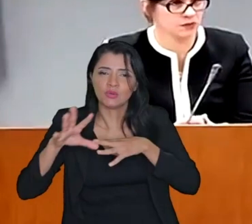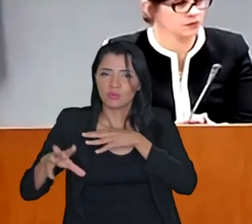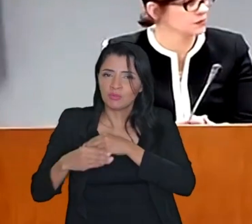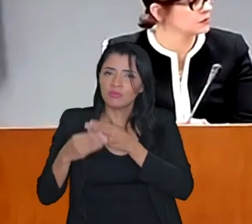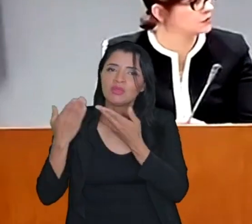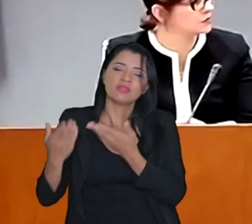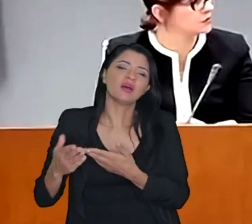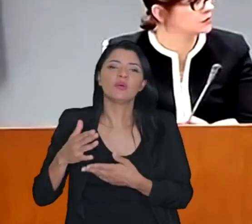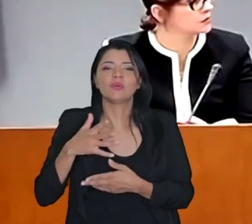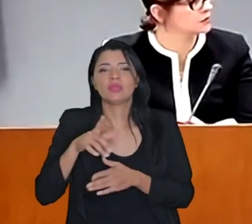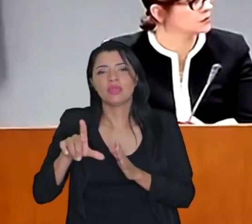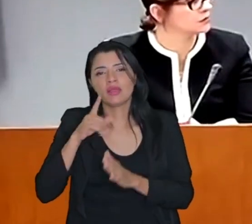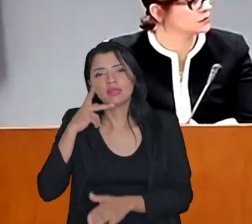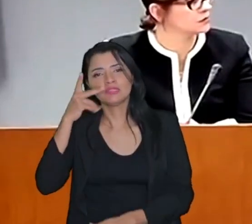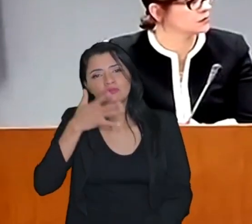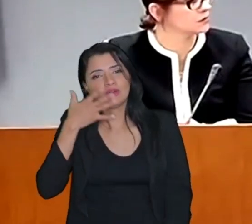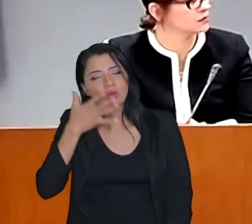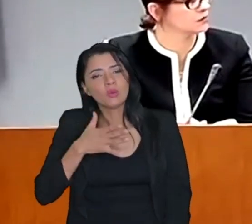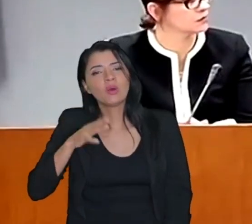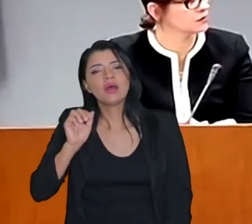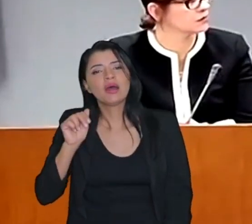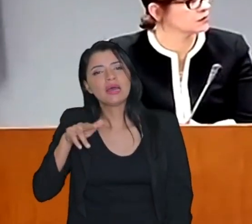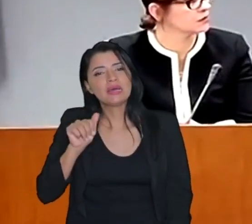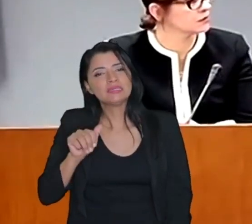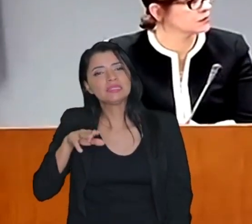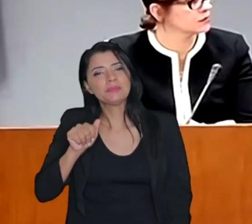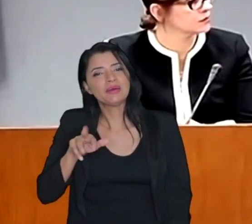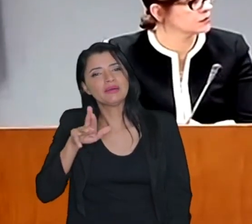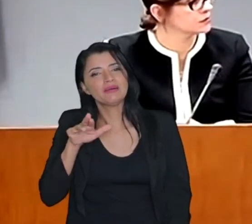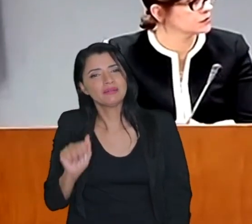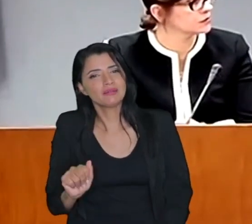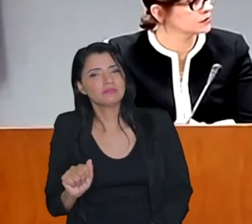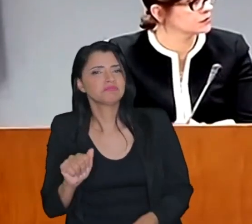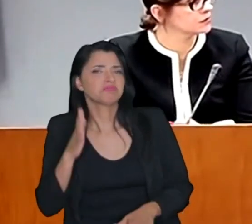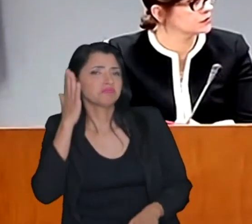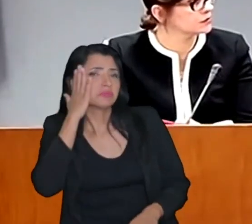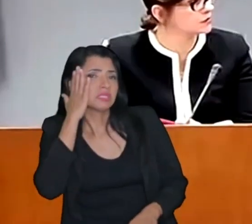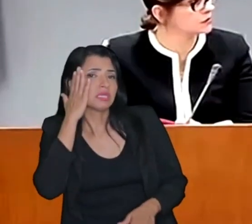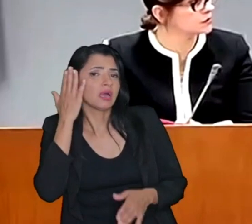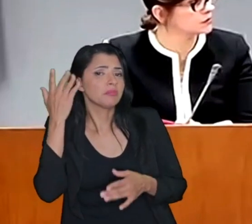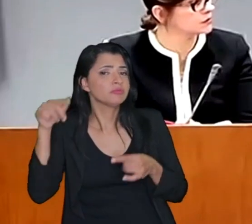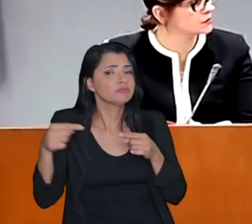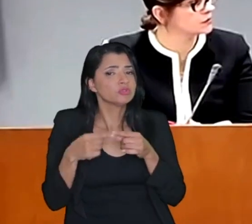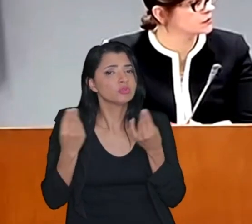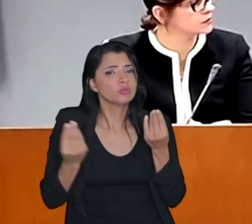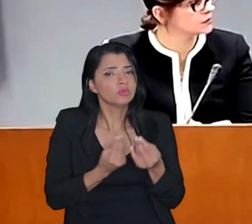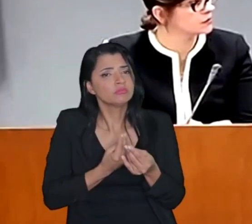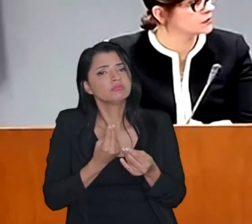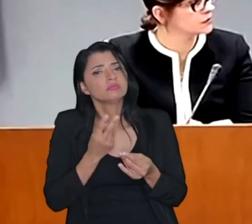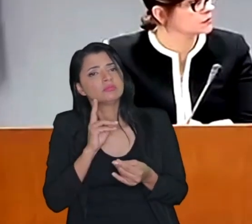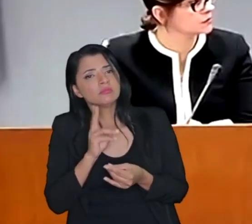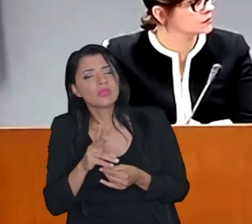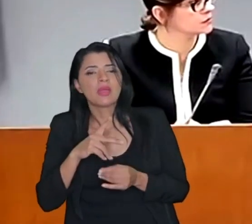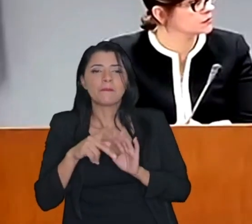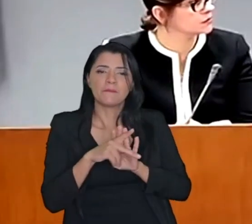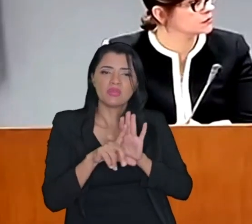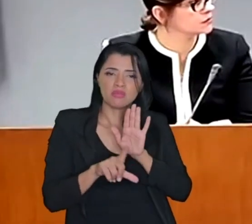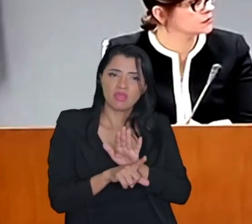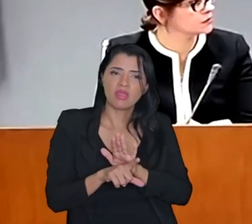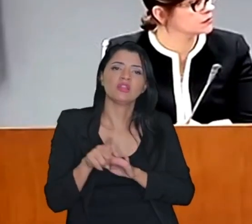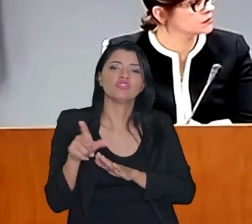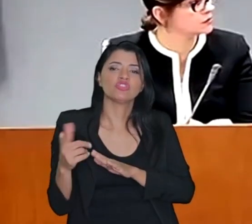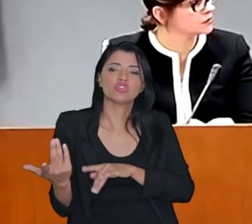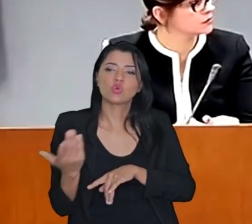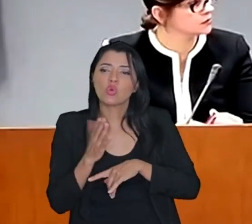que falou a doutora Ana Mara, e quem sabe no intuito de que passem um PL de